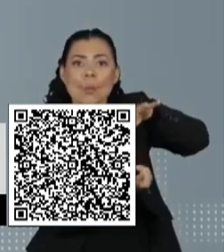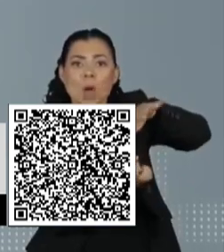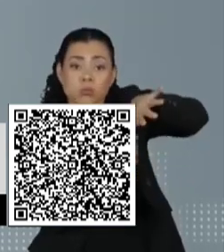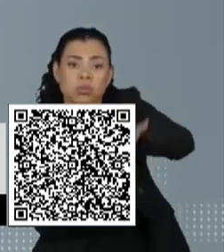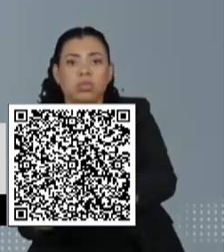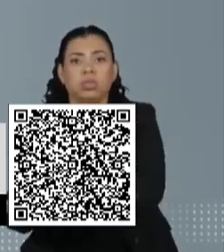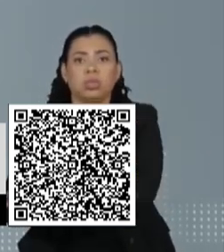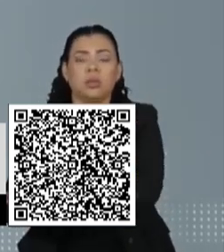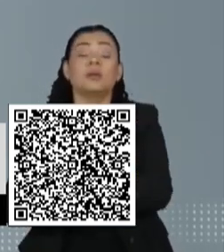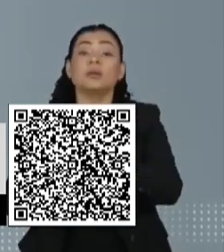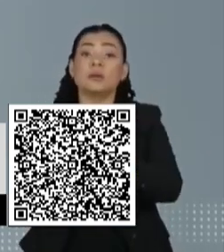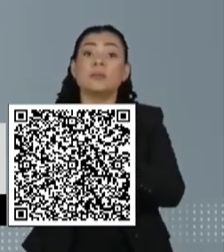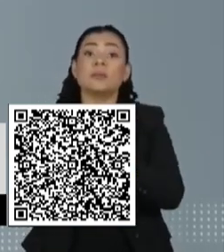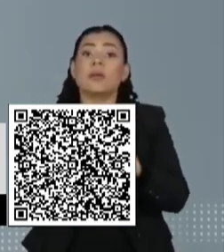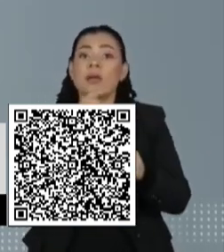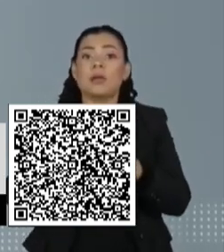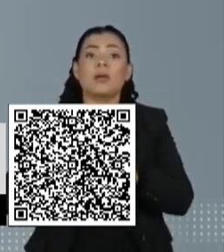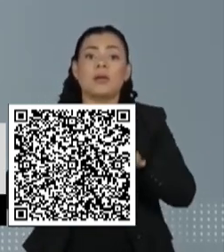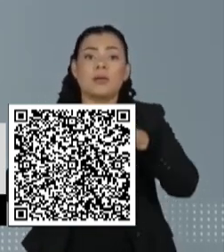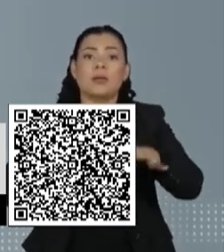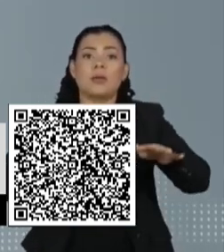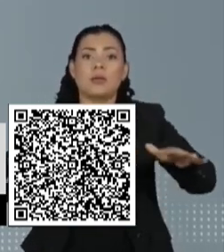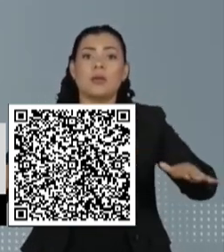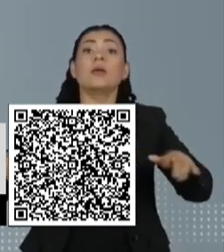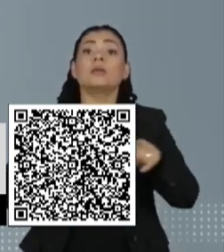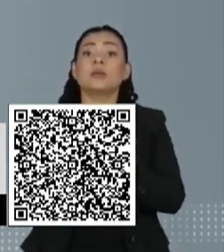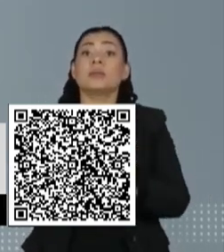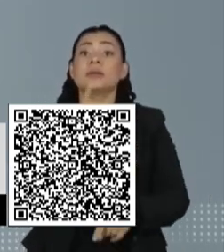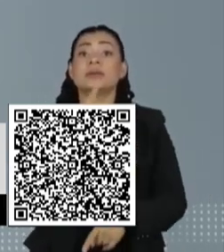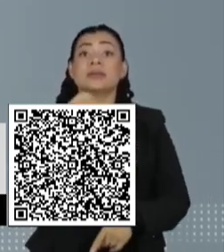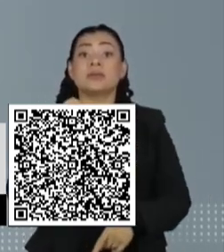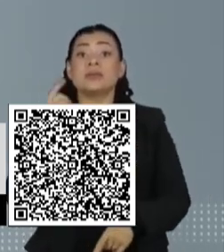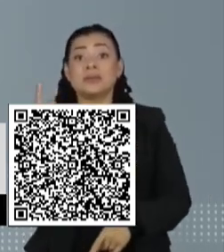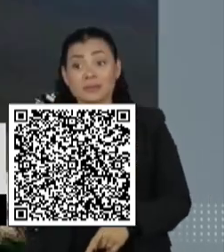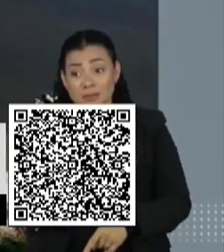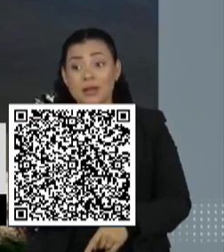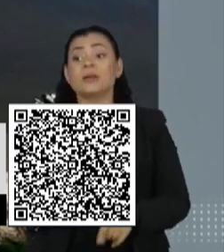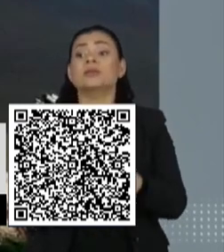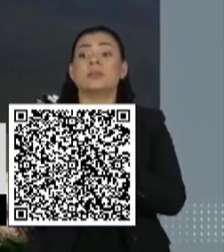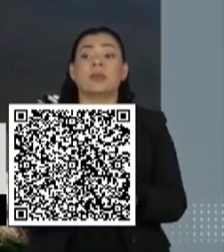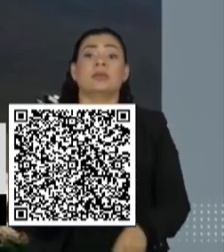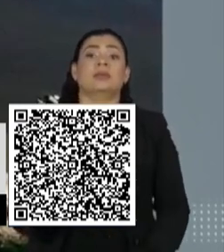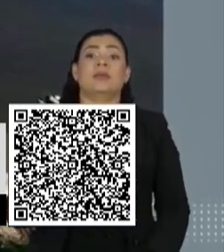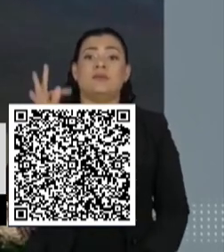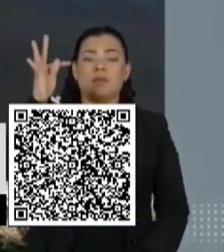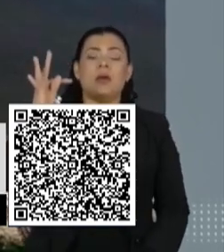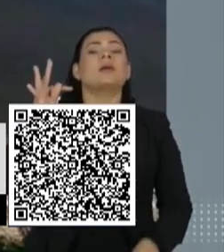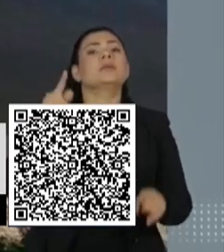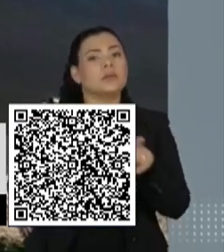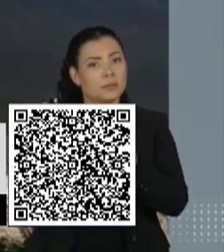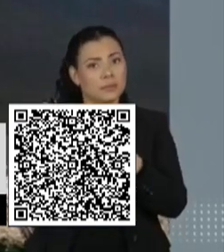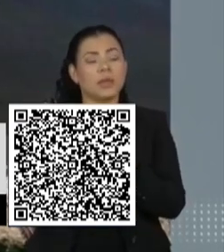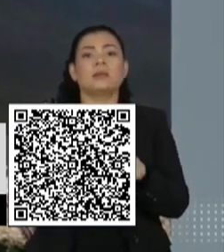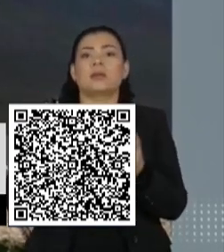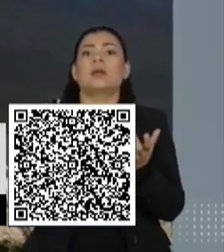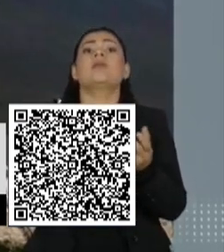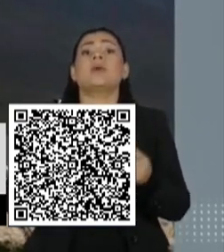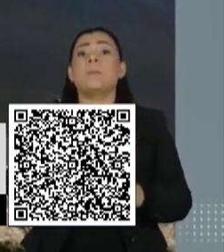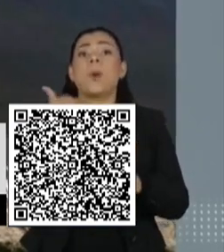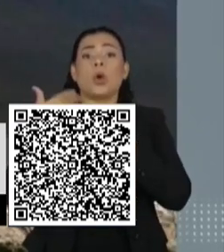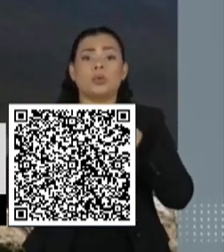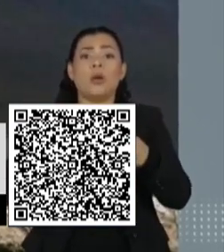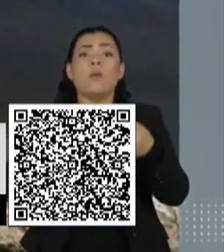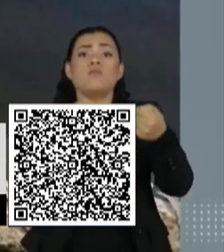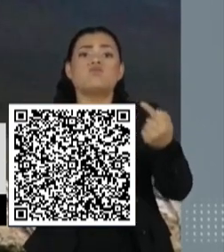Tefé, também no estado do Amazonas, 110 botos foram encontrados mortos. Os efeitos da estiagem na